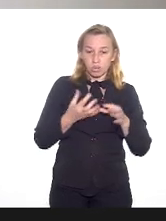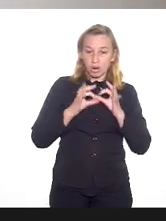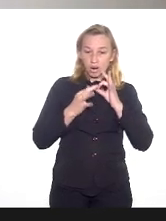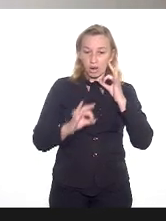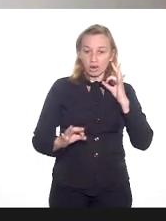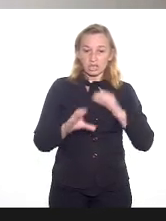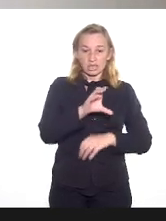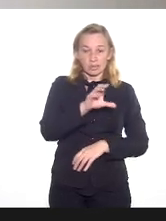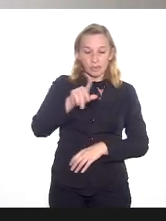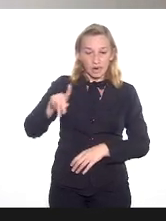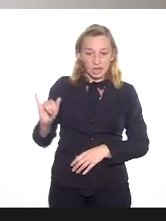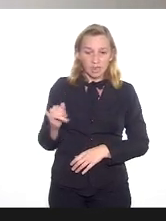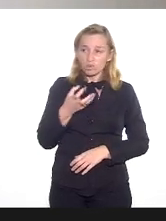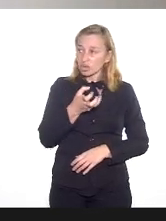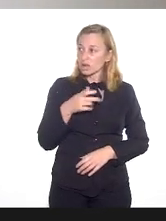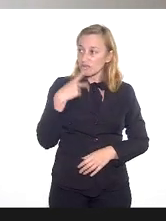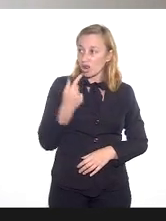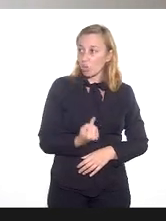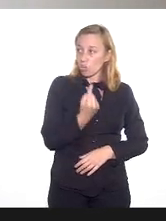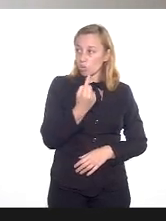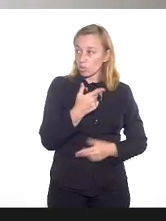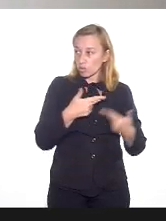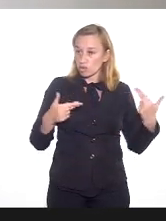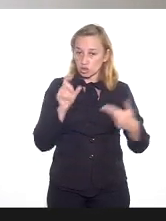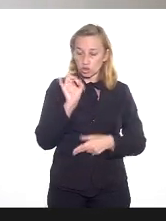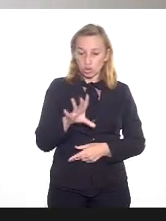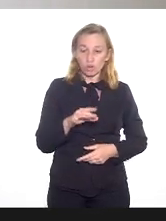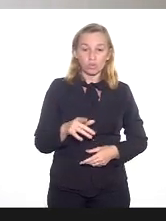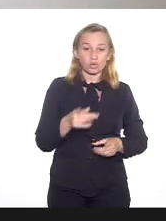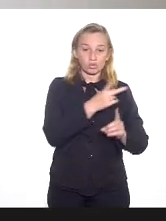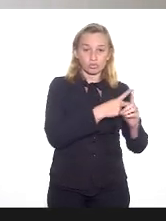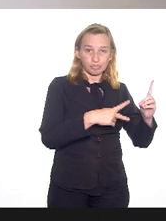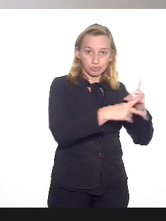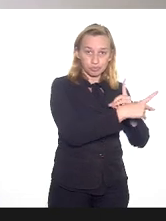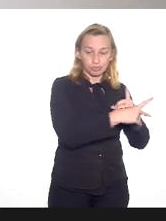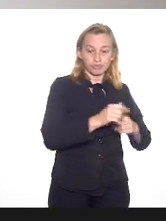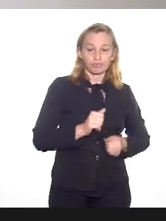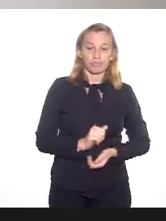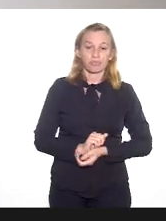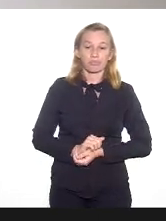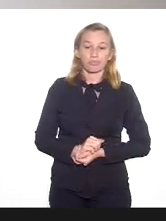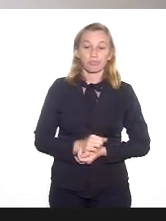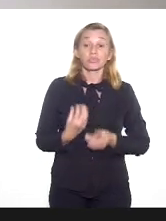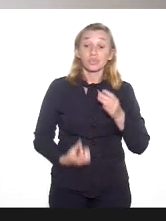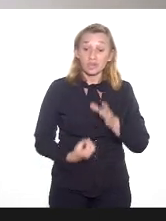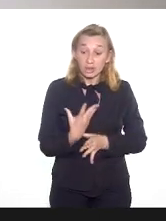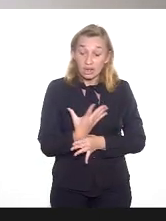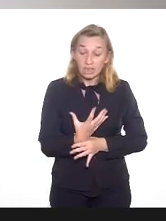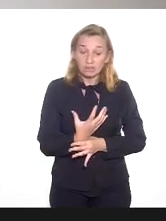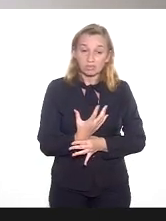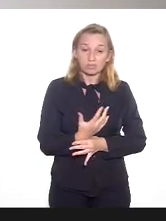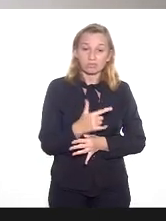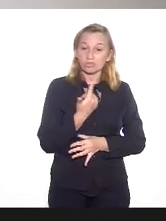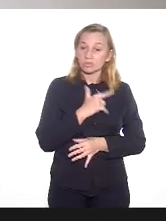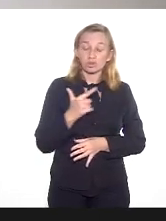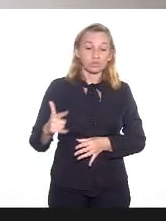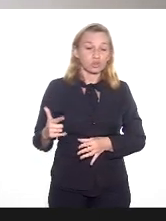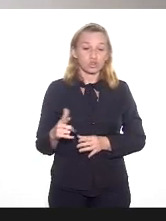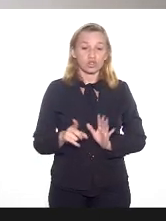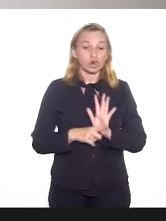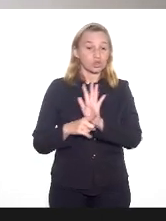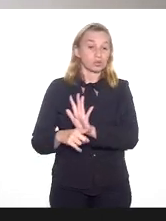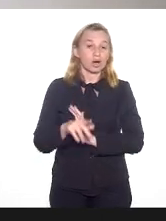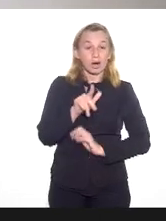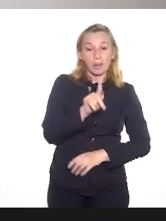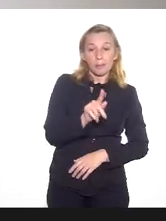da CPI, só quero destacar uma coisa. Quando o Rio Previdência foi criado, não havia contribuição